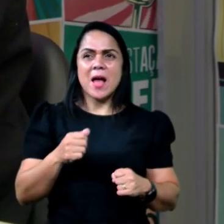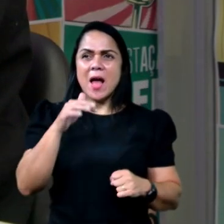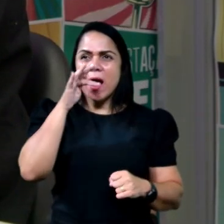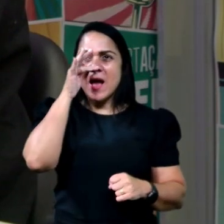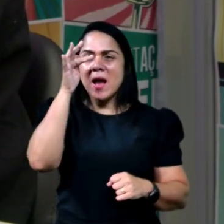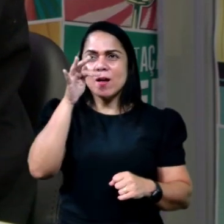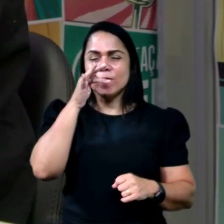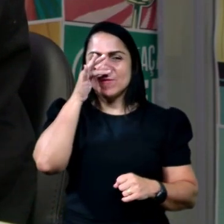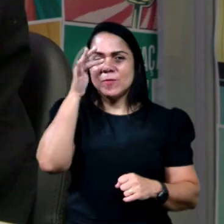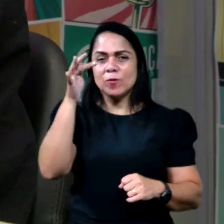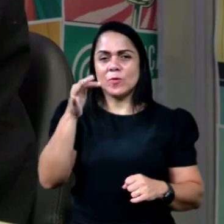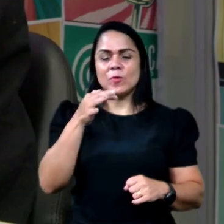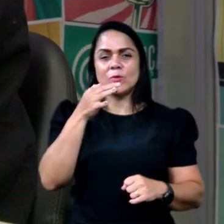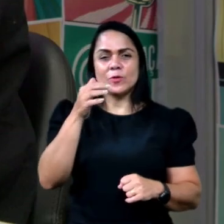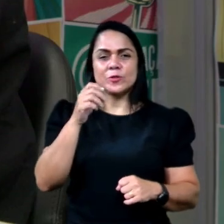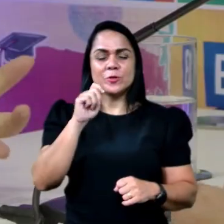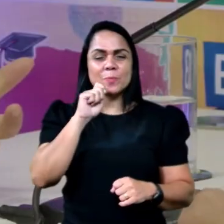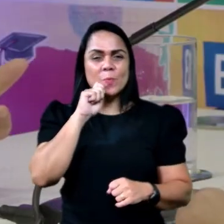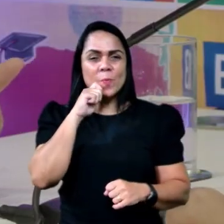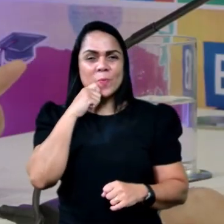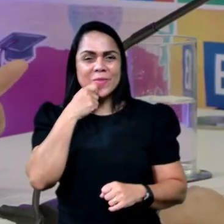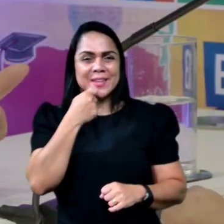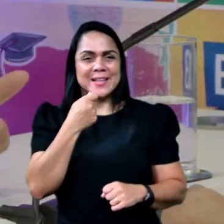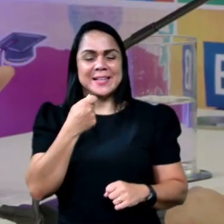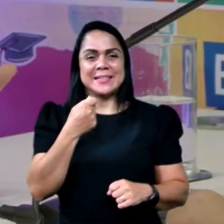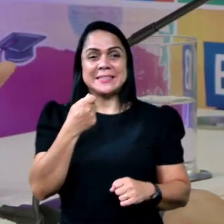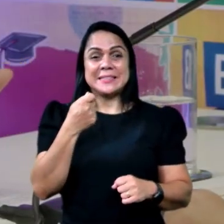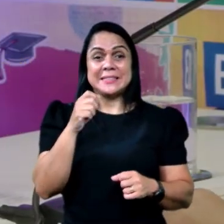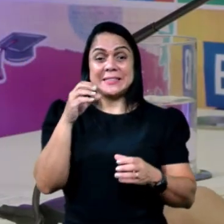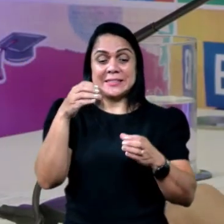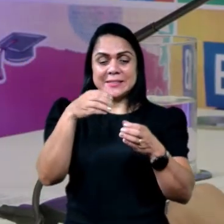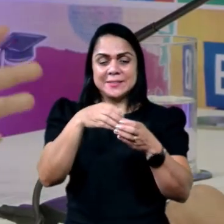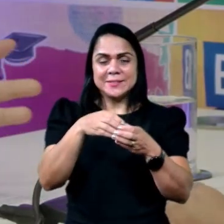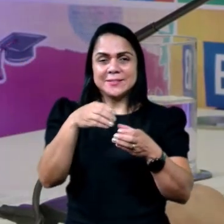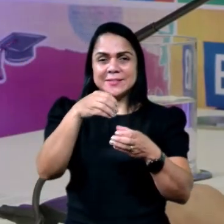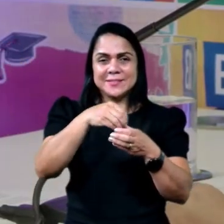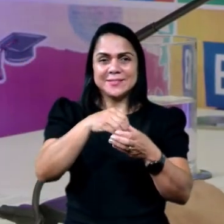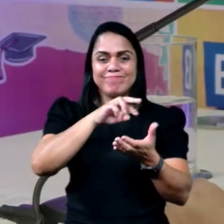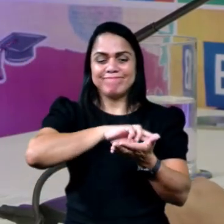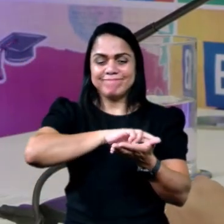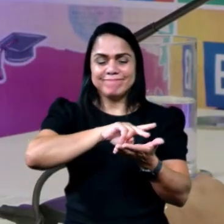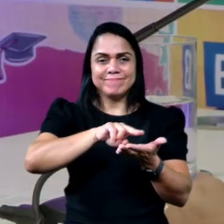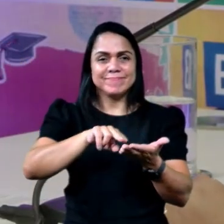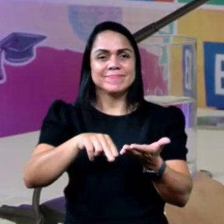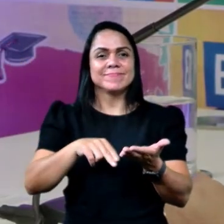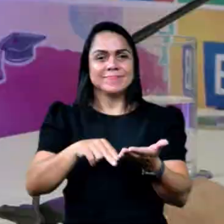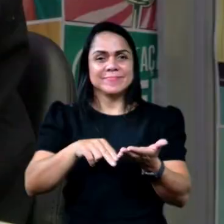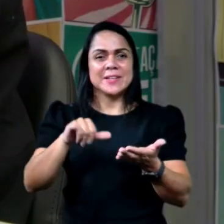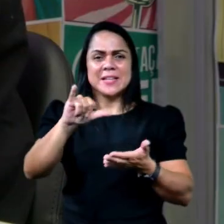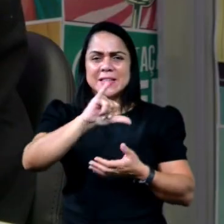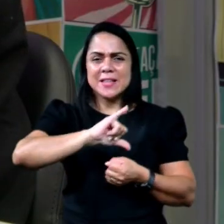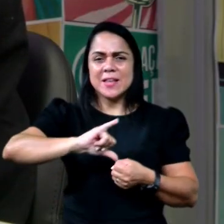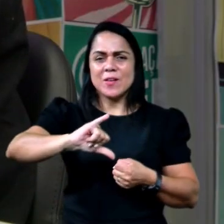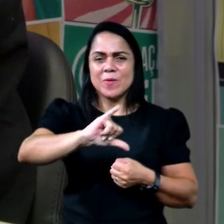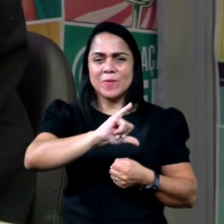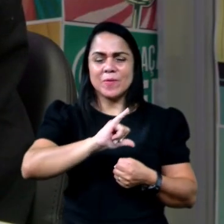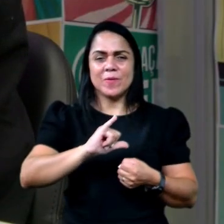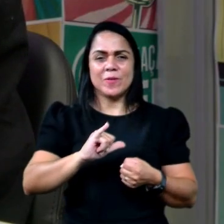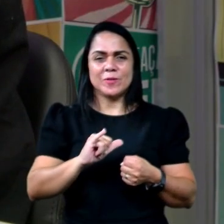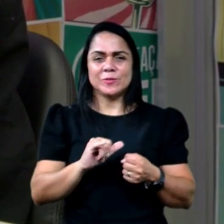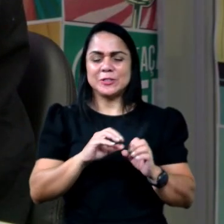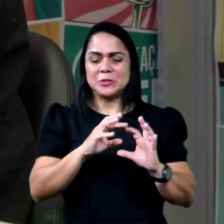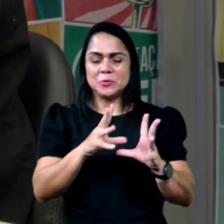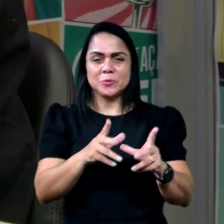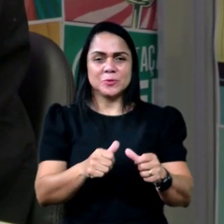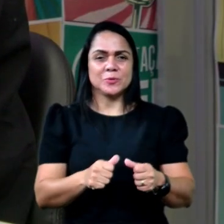é. E ainda por cima tem a carne, tem o coquinho, tem o óleo, tem tudo. Ela é chamada rei de cerrado, né? Falam que quando